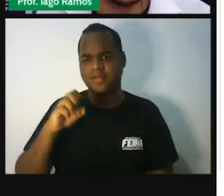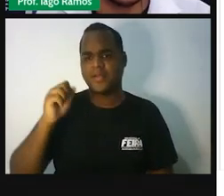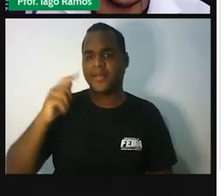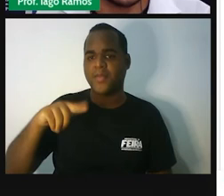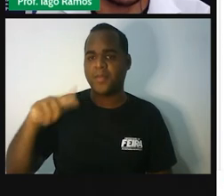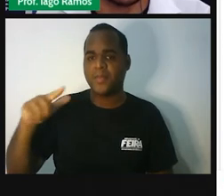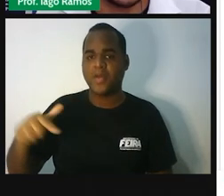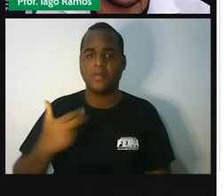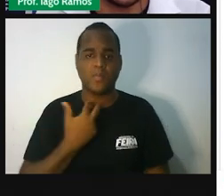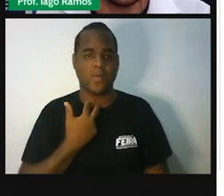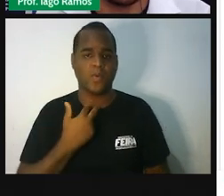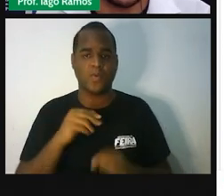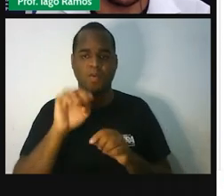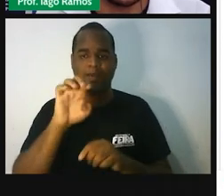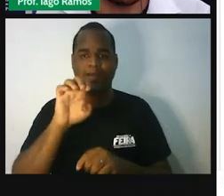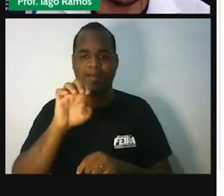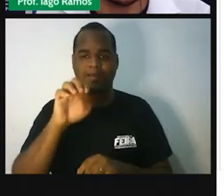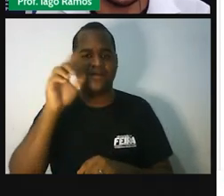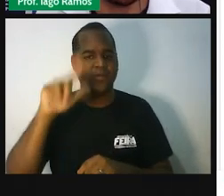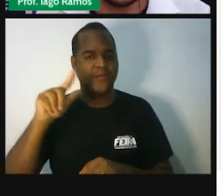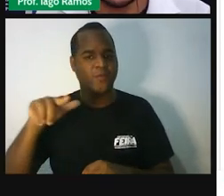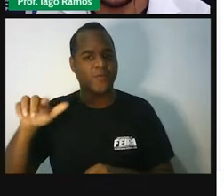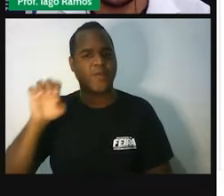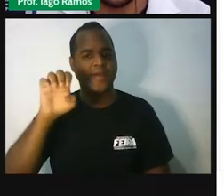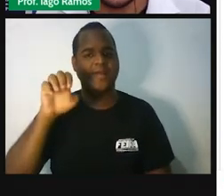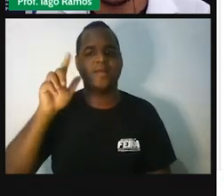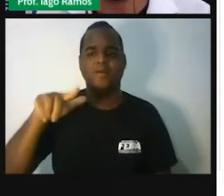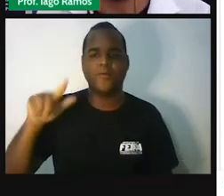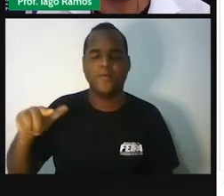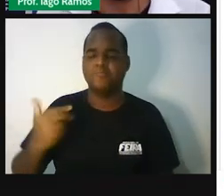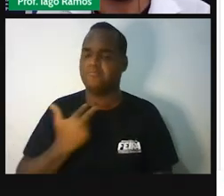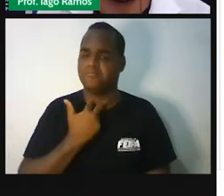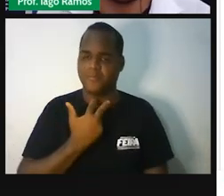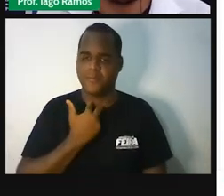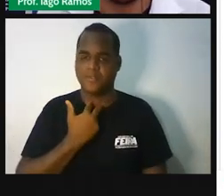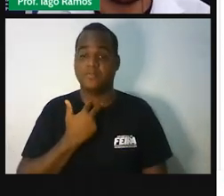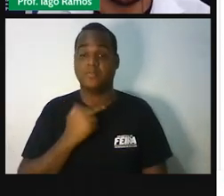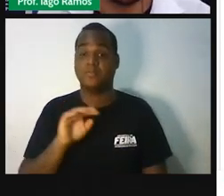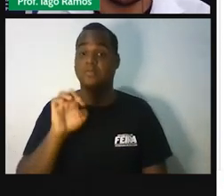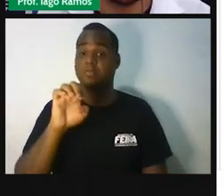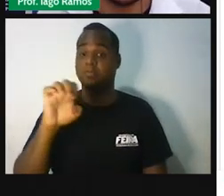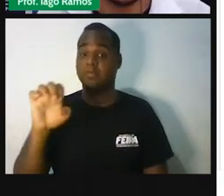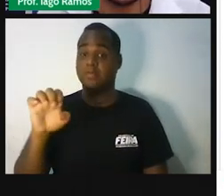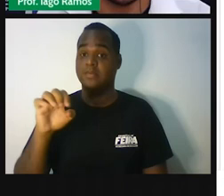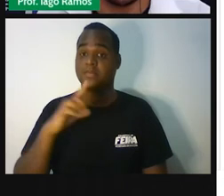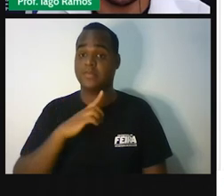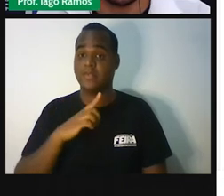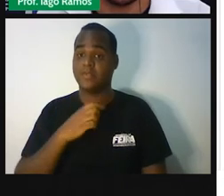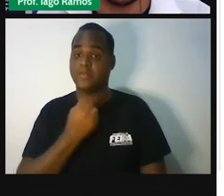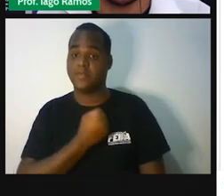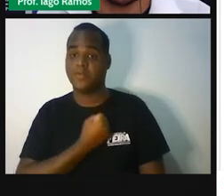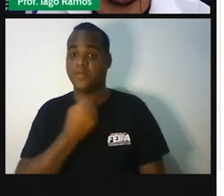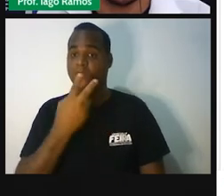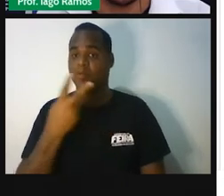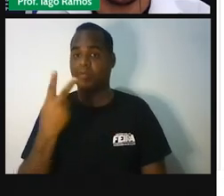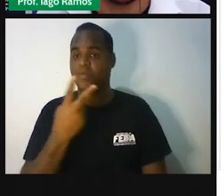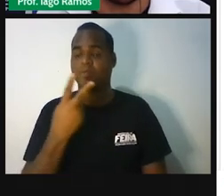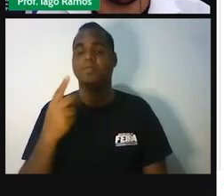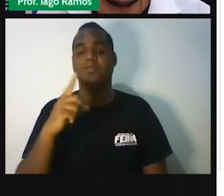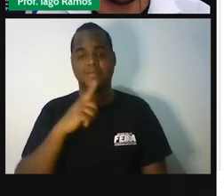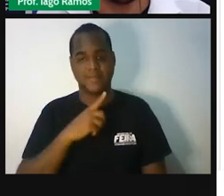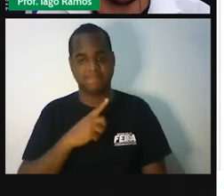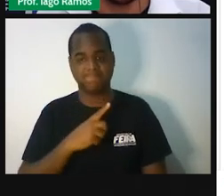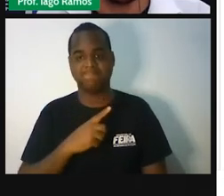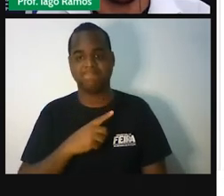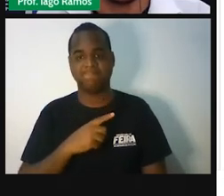poder acontecer mais. Não vai poder mais ter repetição. E está acontecendo repetição com o número 2 aqui também, ó.